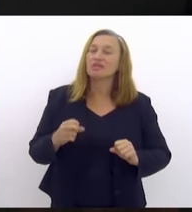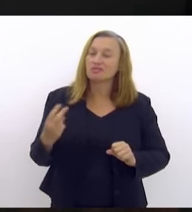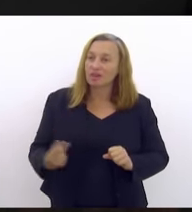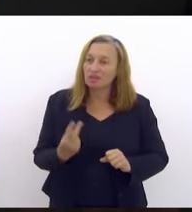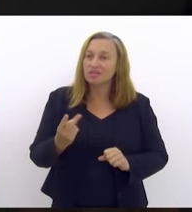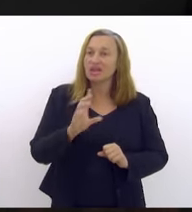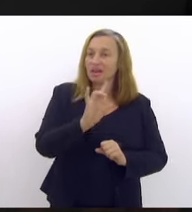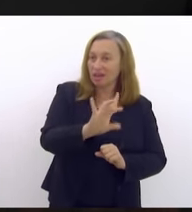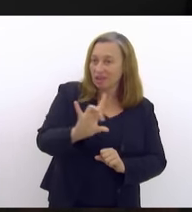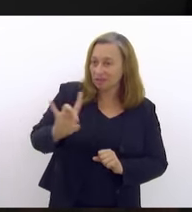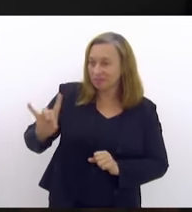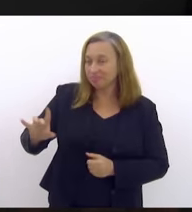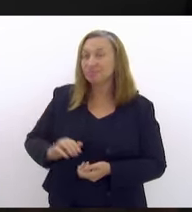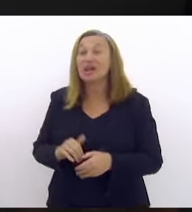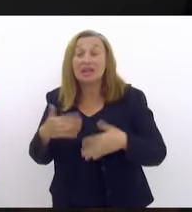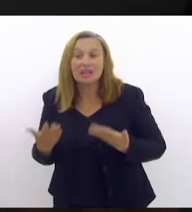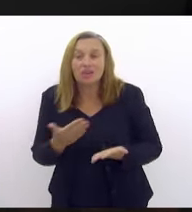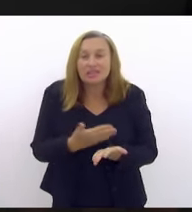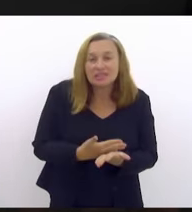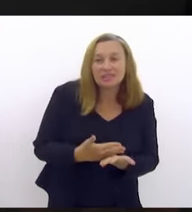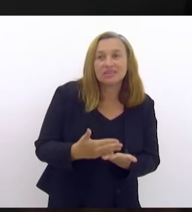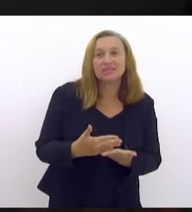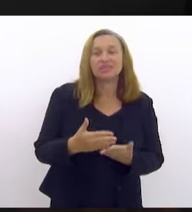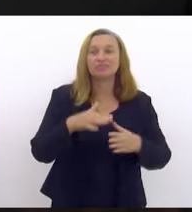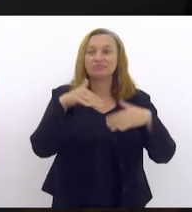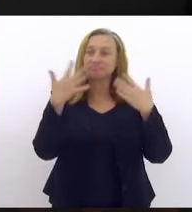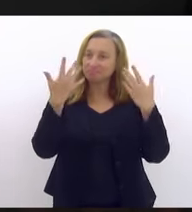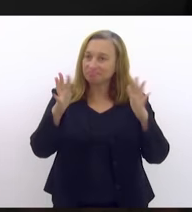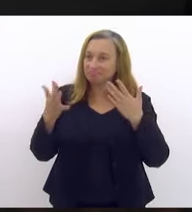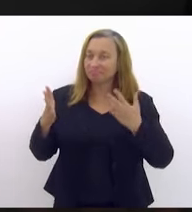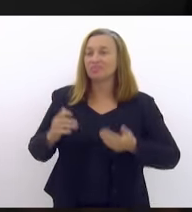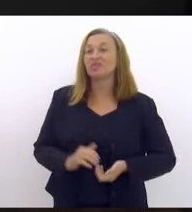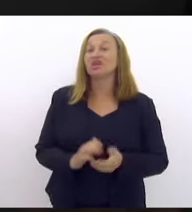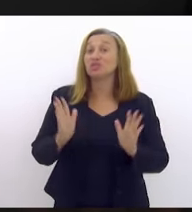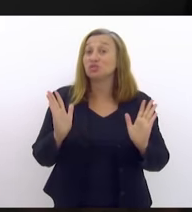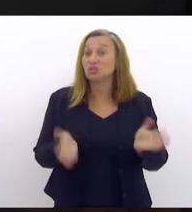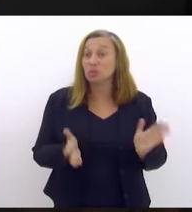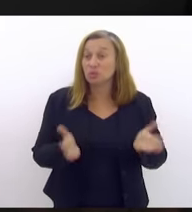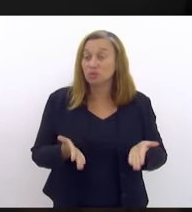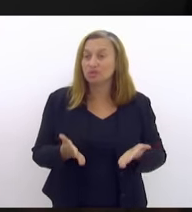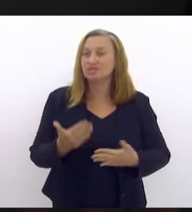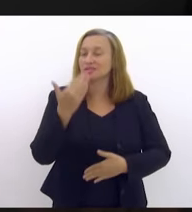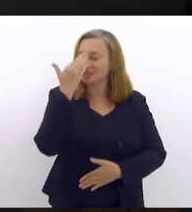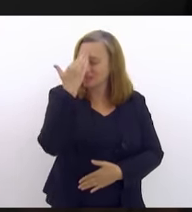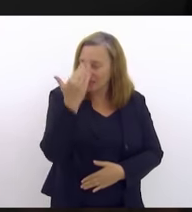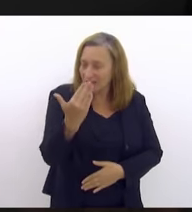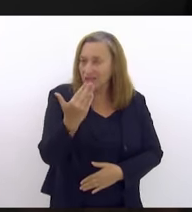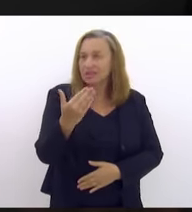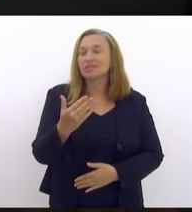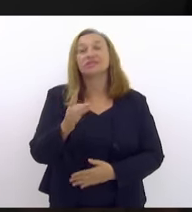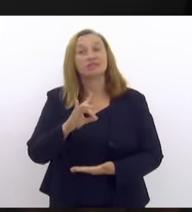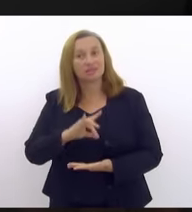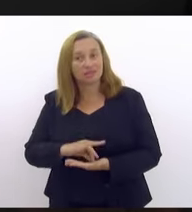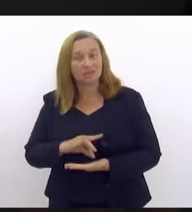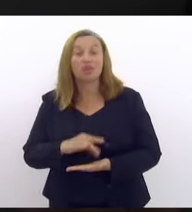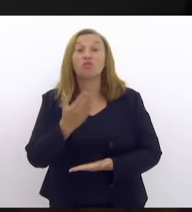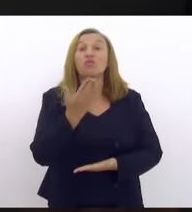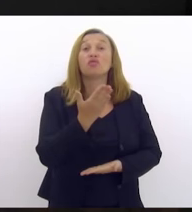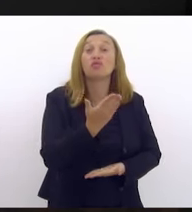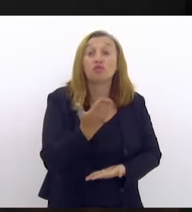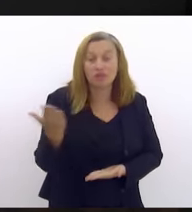um dos senhores. Então eu começo minha saudação de hoje agradecendo, na verdade,